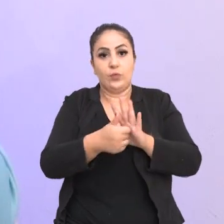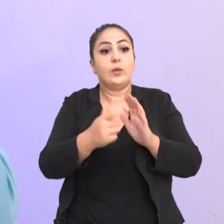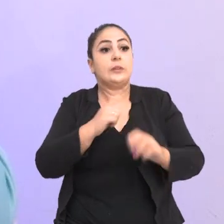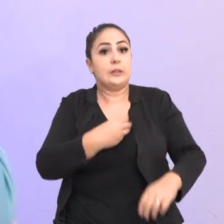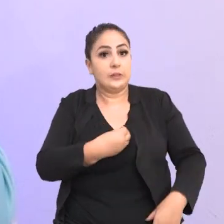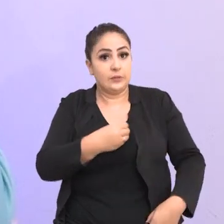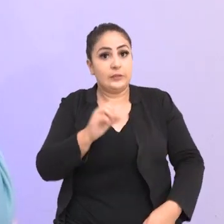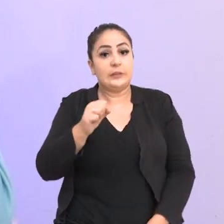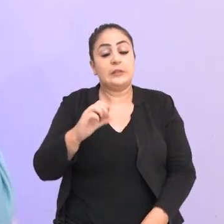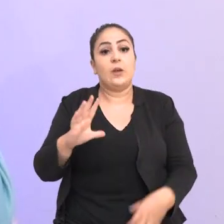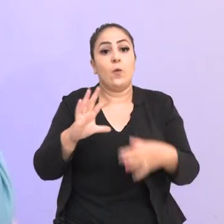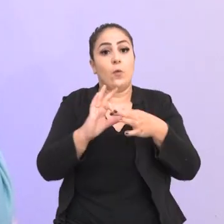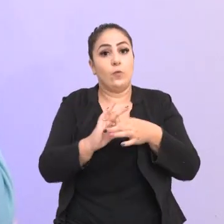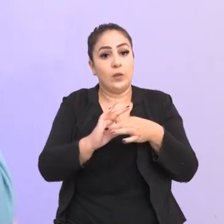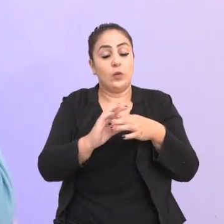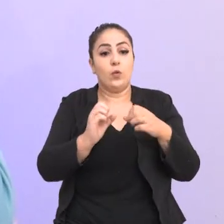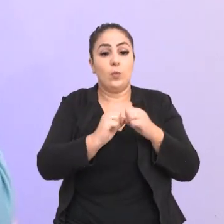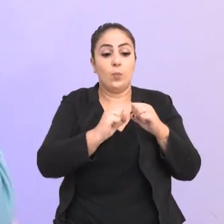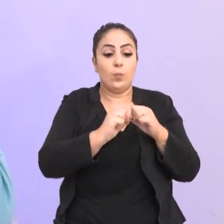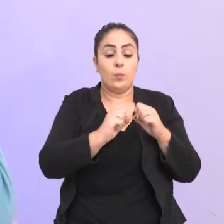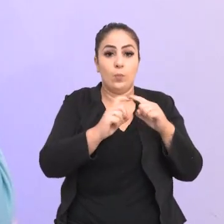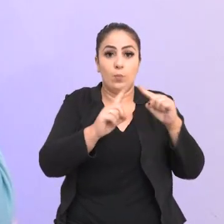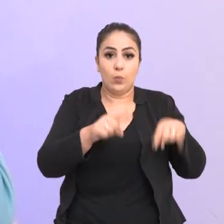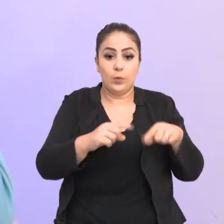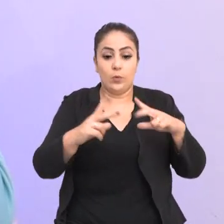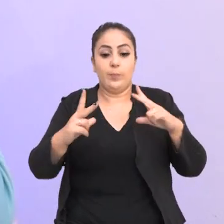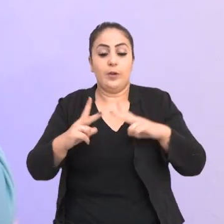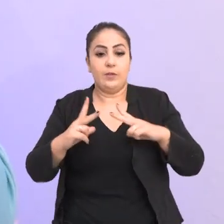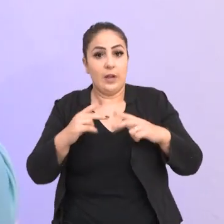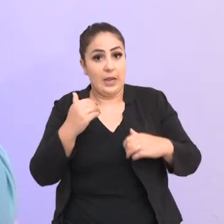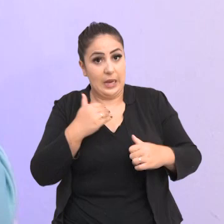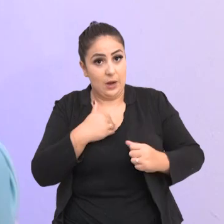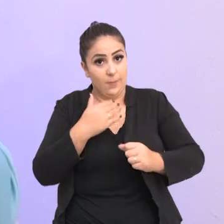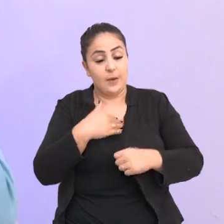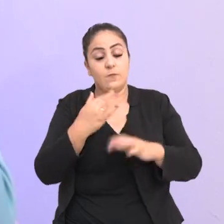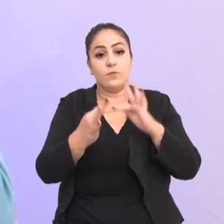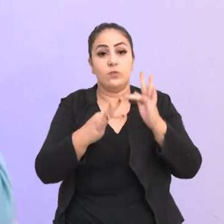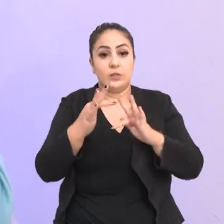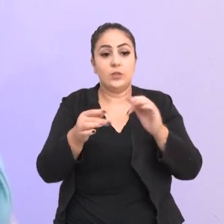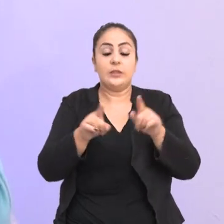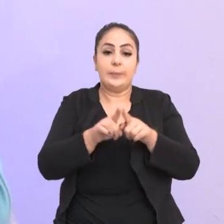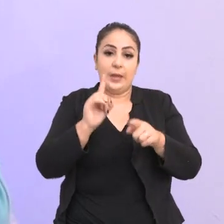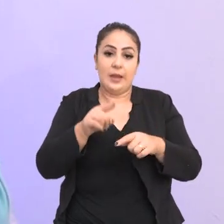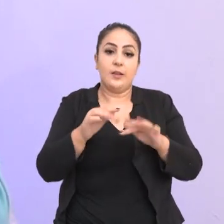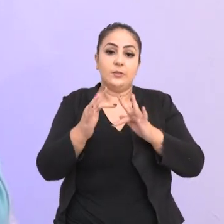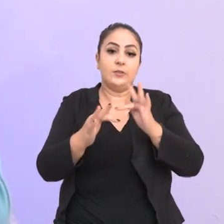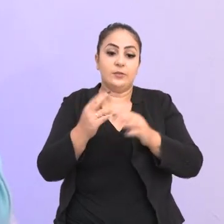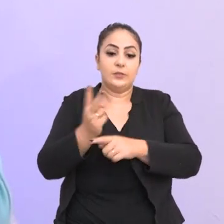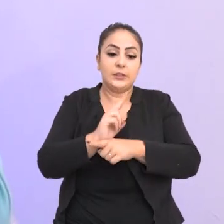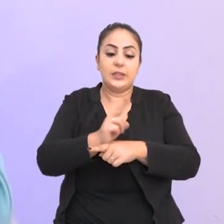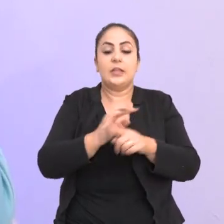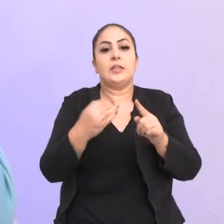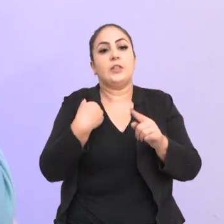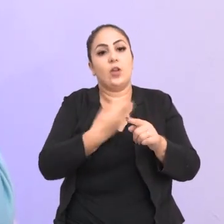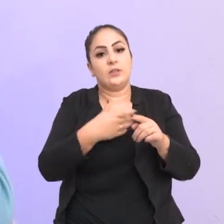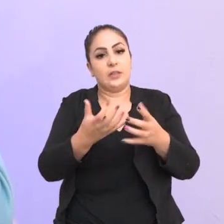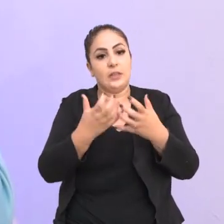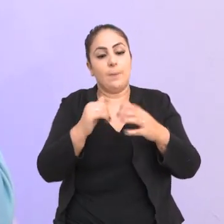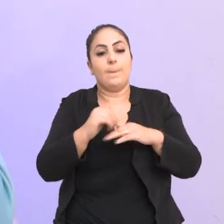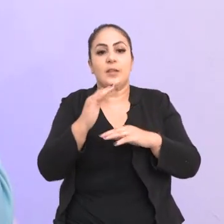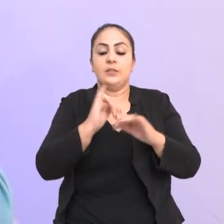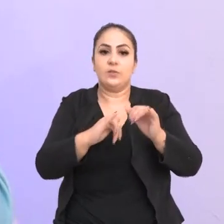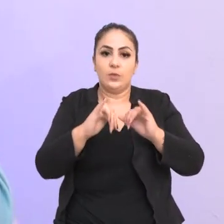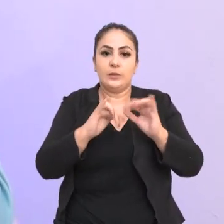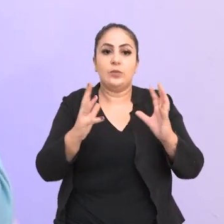positivos. Então existe um vínculo entre o público e o privado e a minha função também é fiscalizar e nós queremos